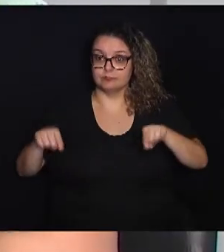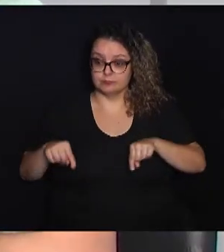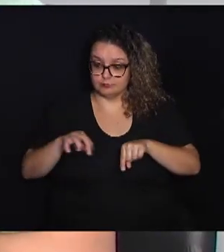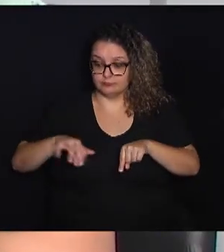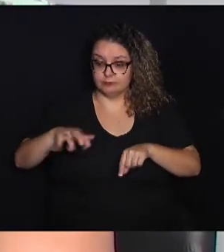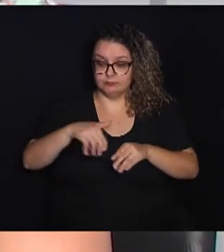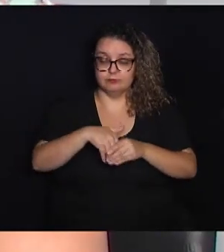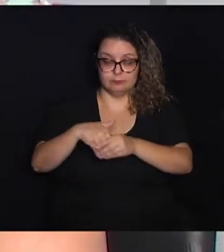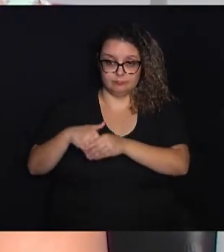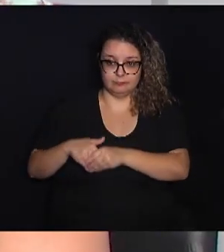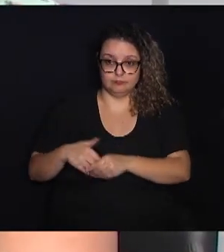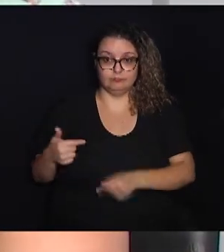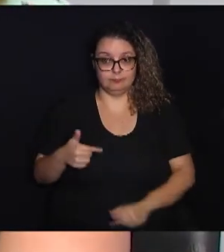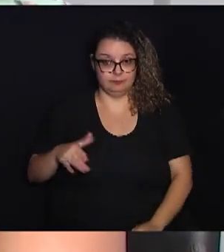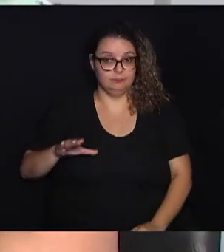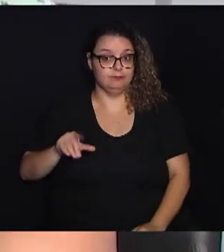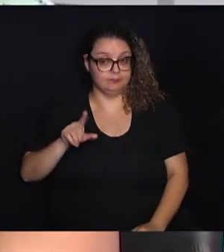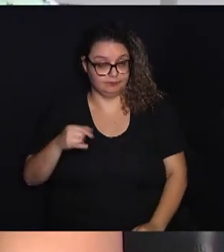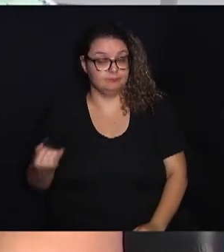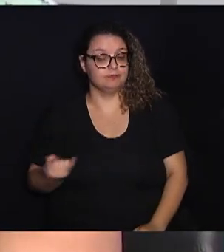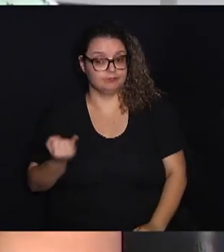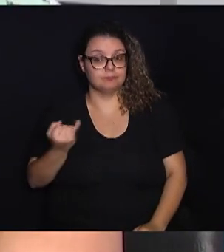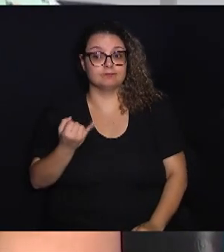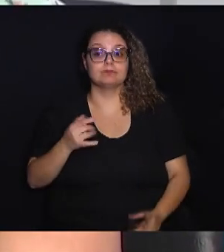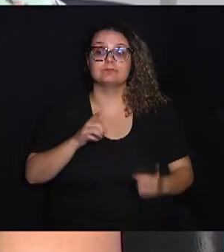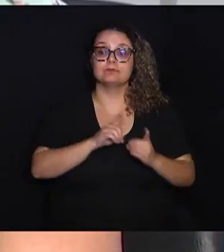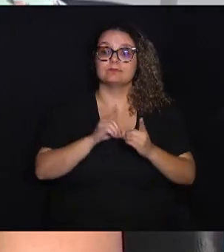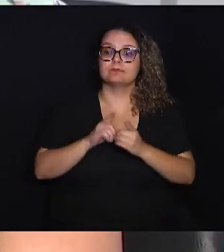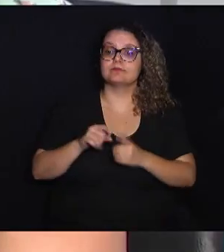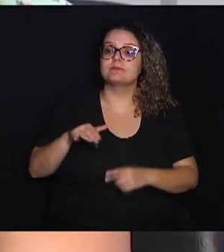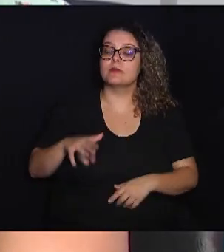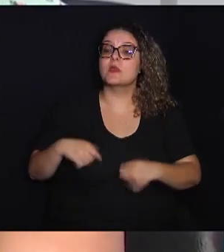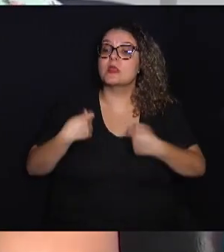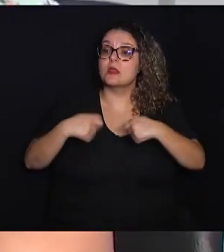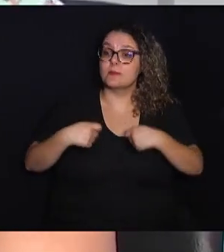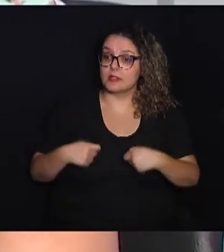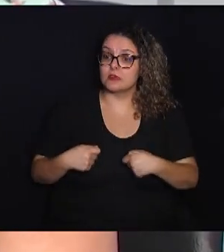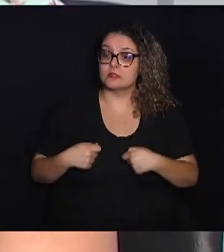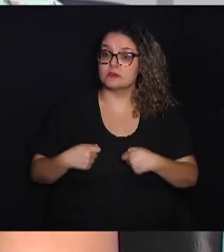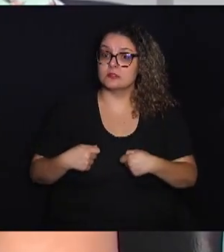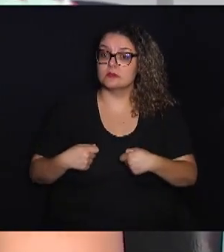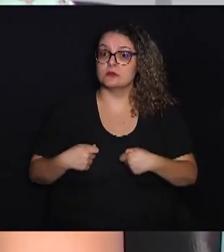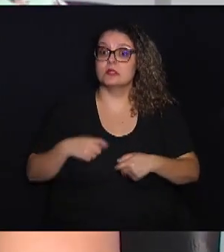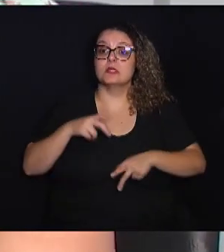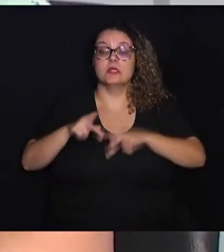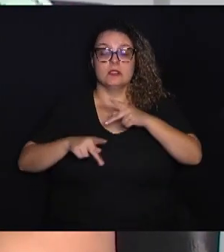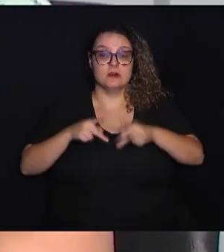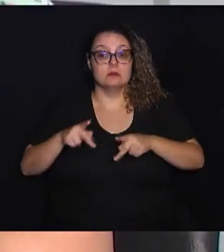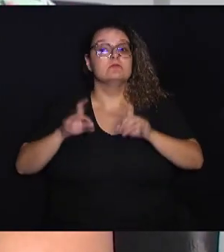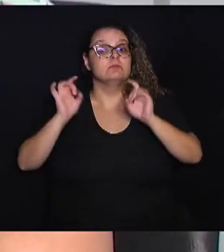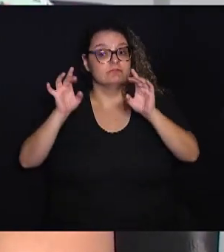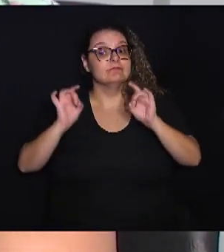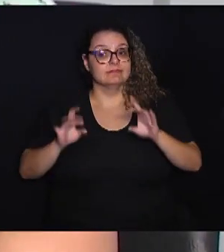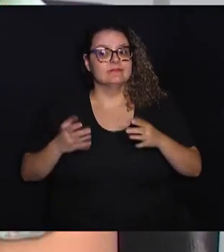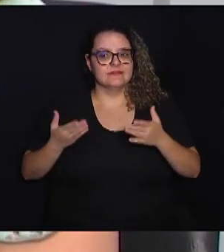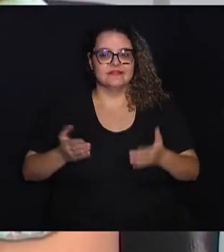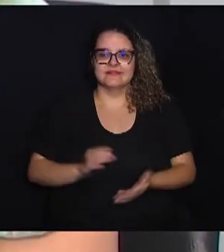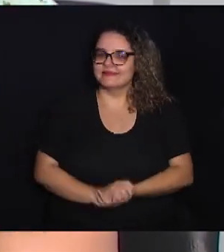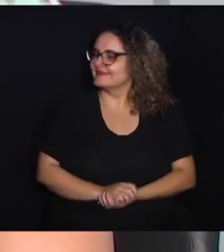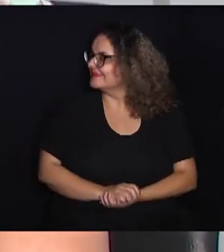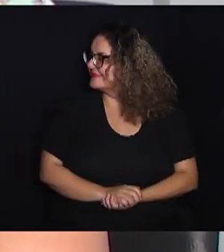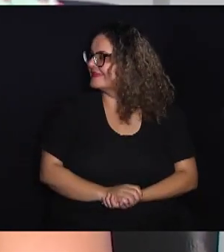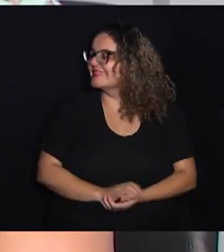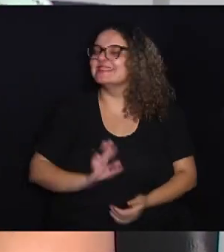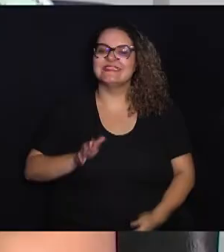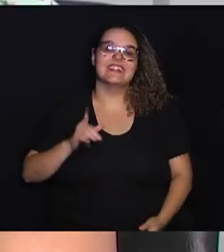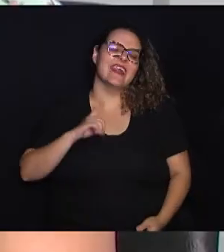segundo a cientista, é importante para atender mais às necessidades desse público específico. Eu já fiz a minha